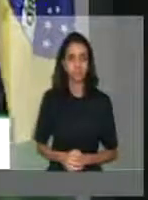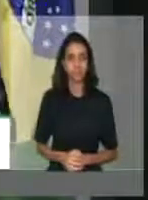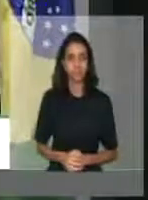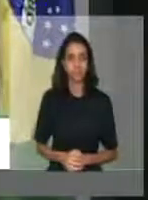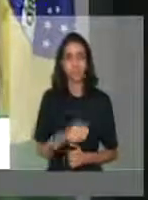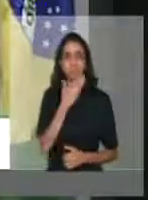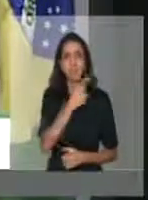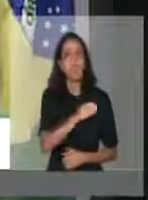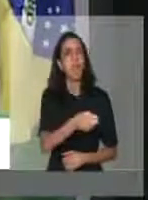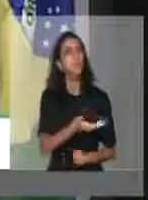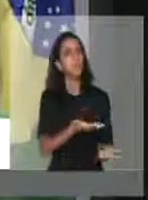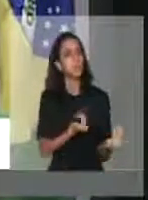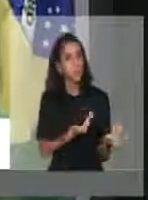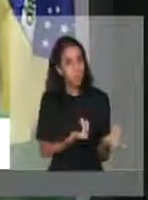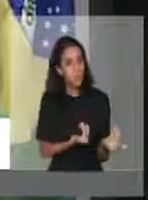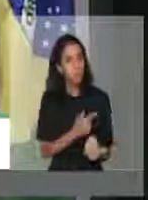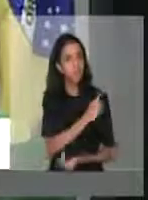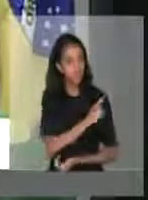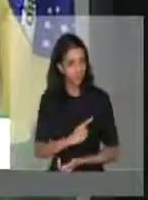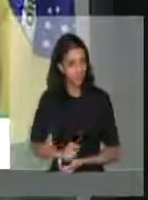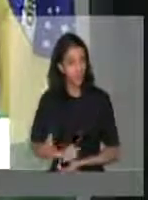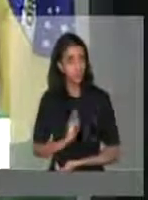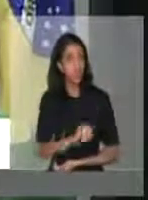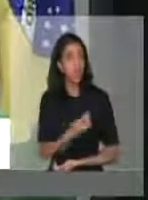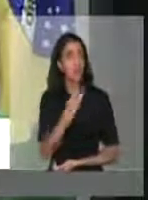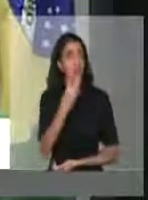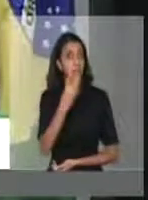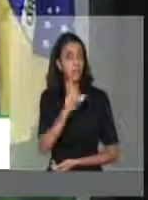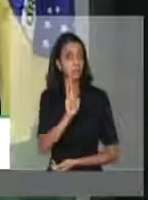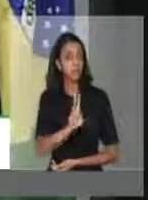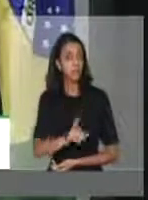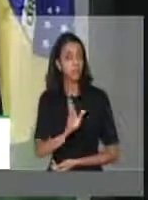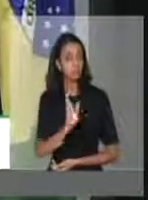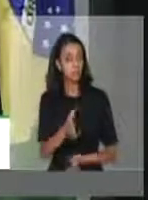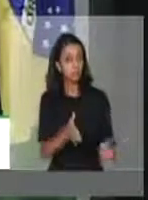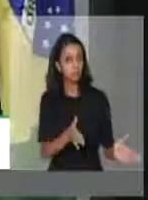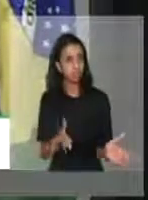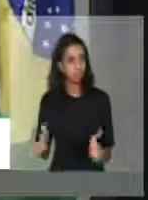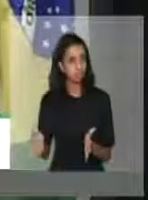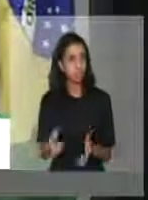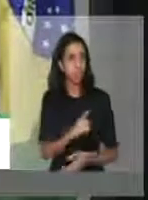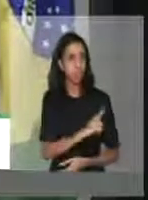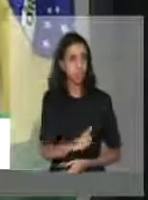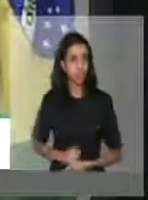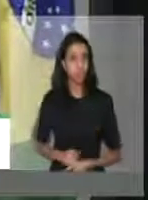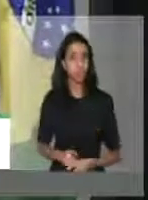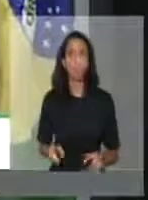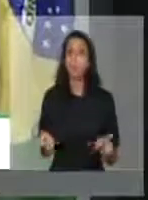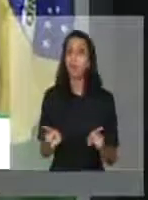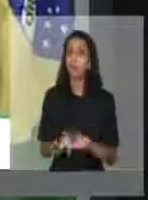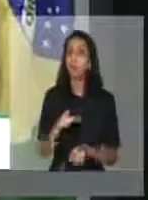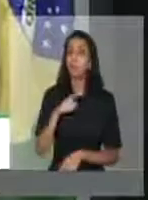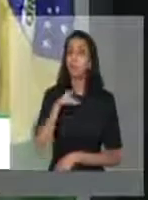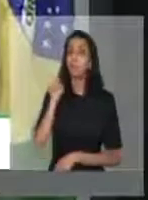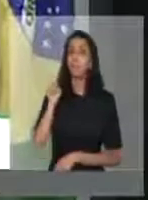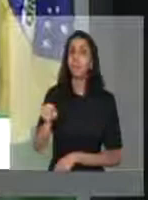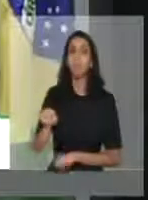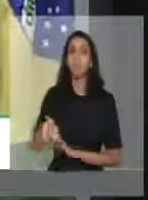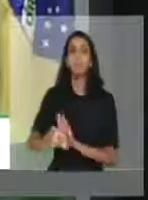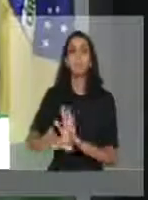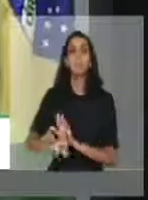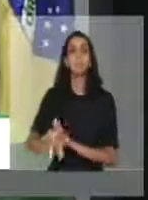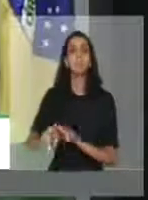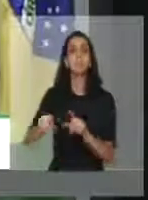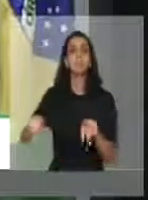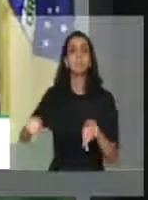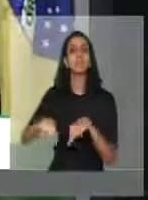esse jovem governador, já pelo terceiro ano de governo. Ah, aqui também temos um representante do